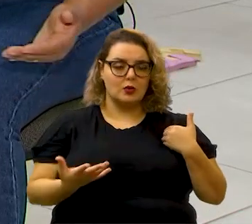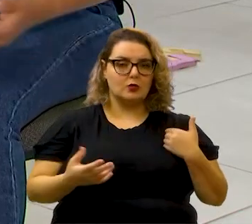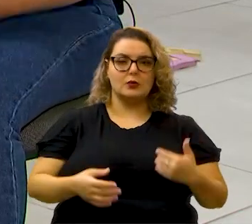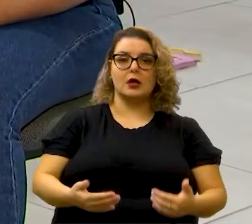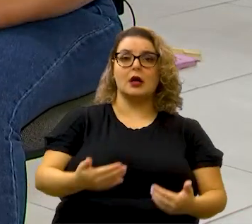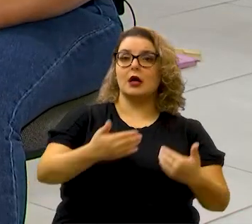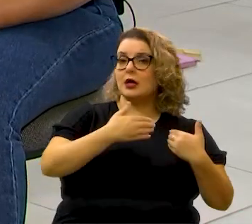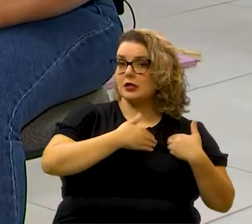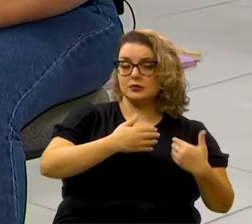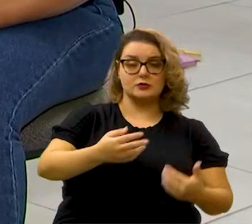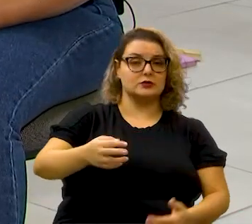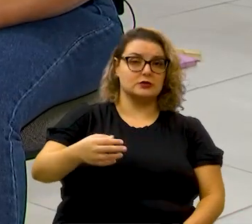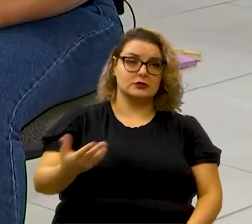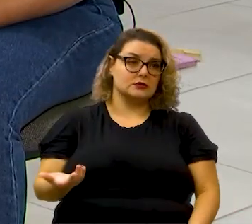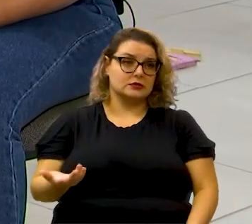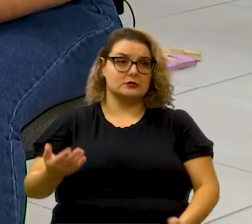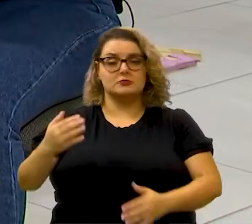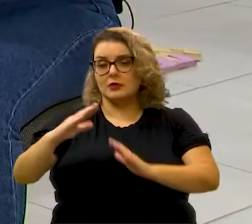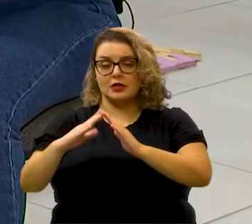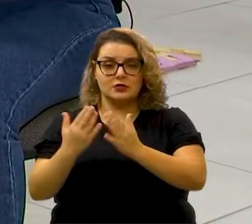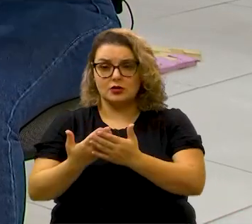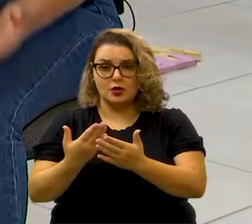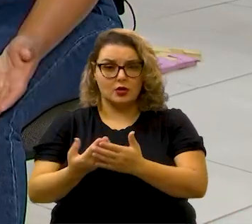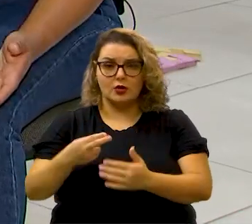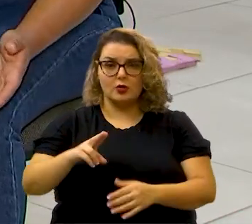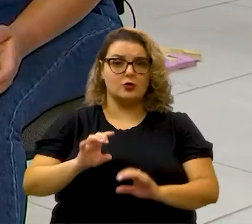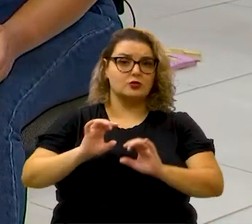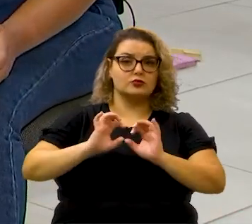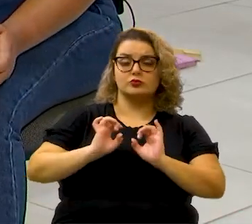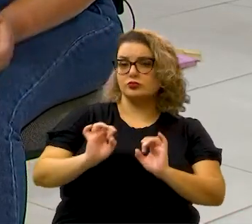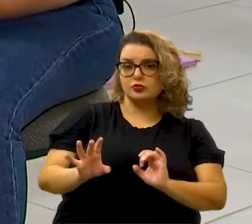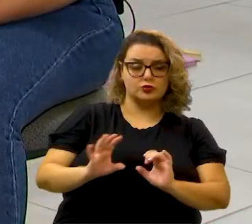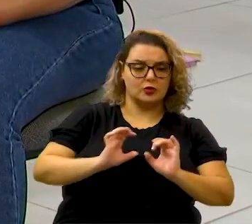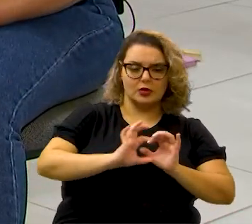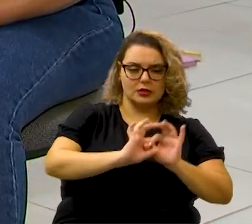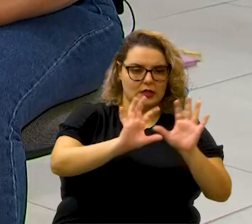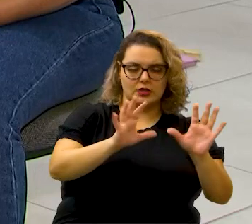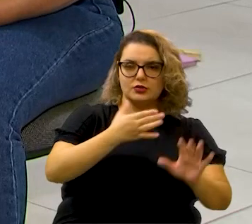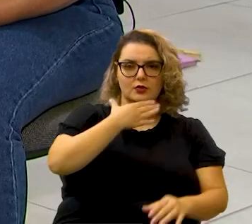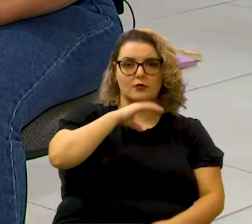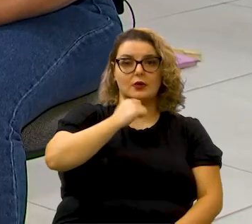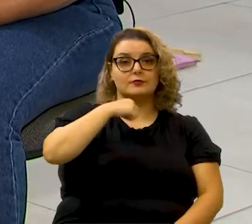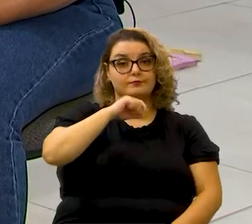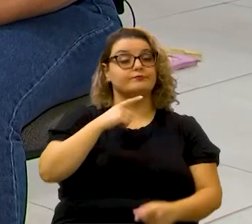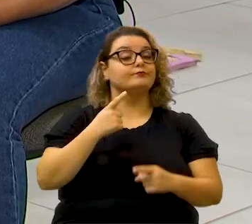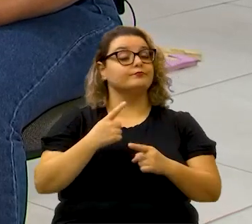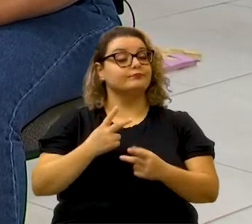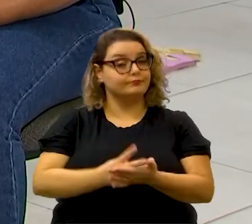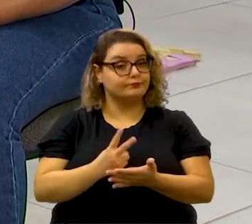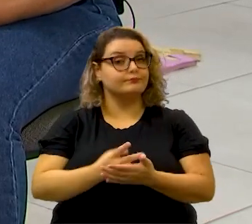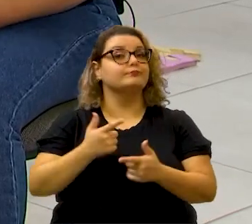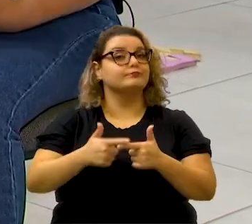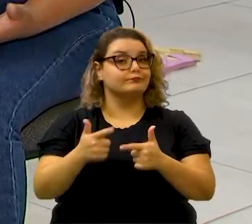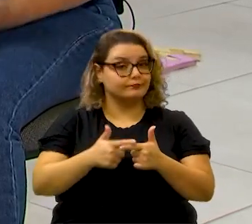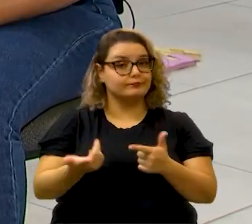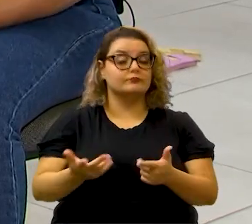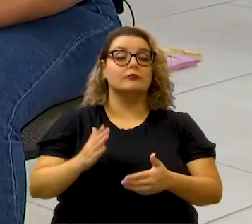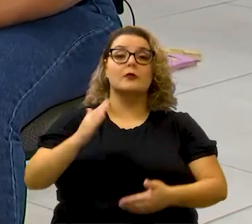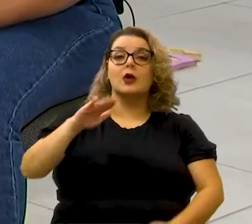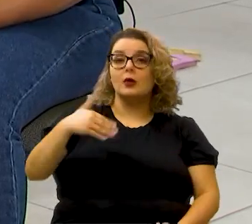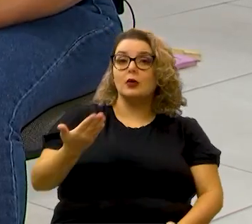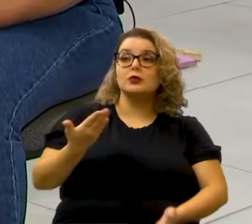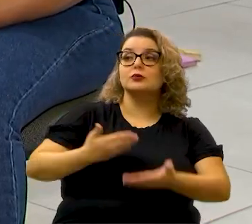deixa a responsabilidade para a escola, ou a escola só deixa a responsabilidade para os pais, A gente sempre vai ter buracos, mas quando isso